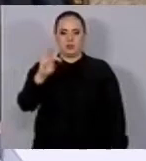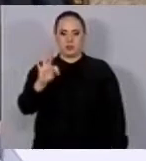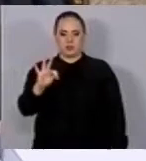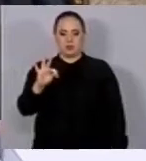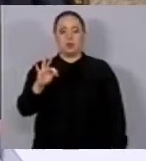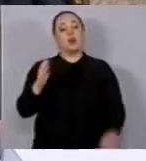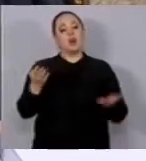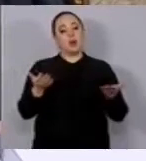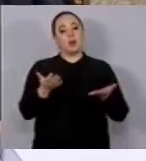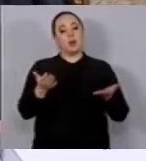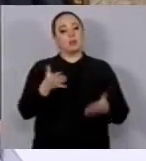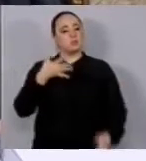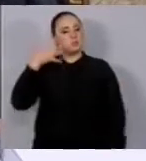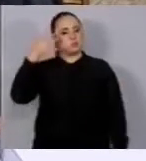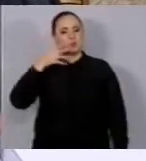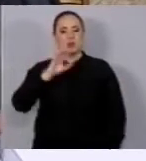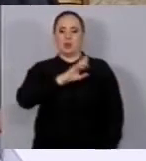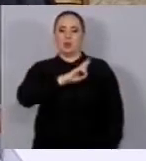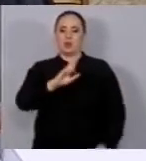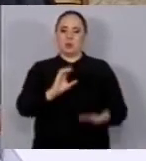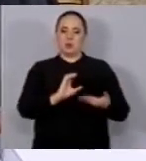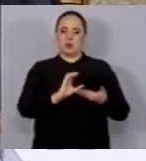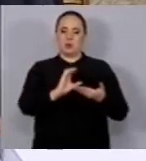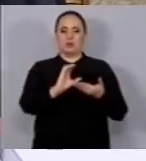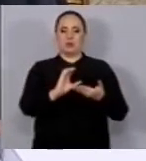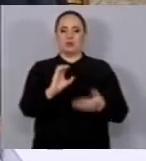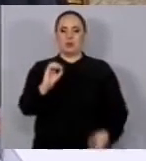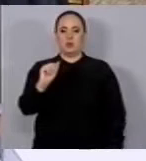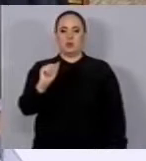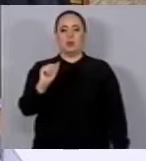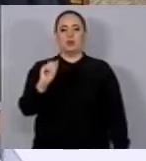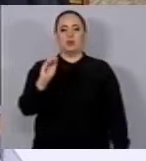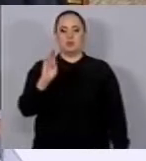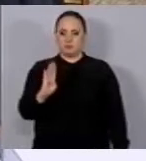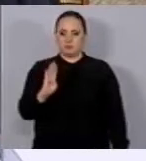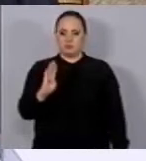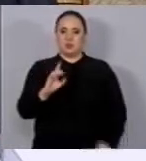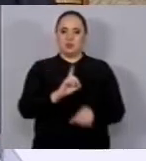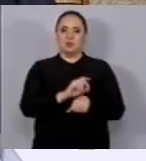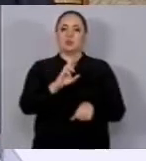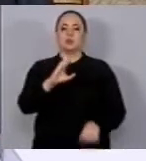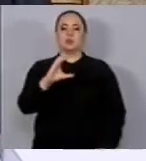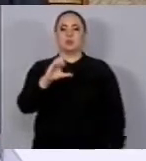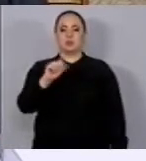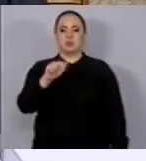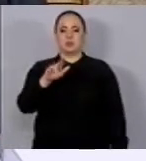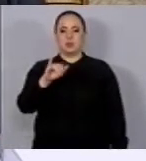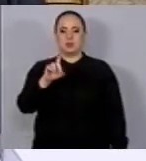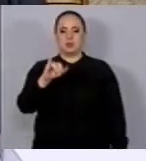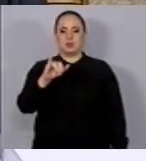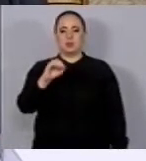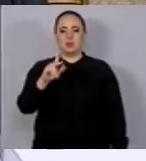passo a palavra para falar em nome do Conselho Federal da Ordem dos Advogados do Brasil ao Dr. Cláudio Pacheco